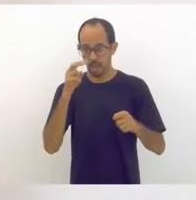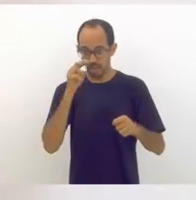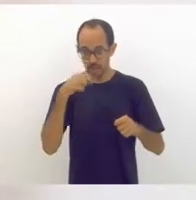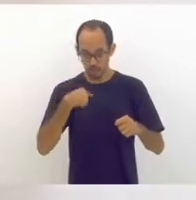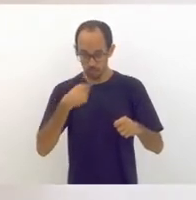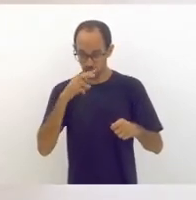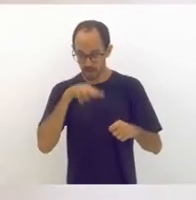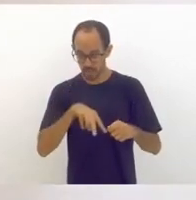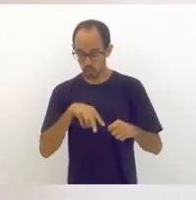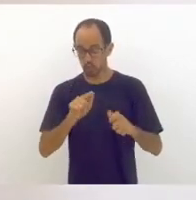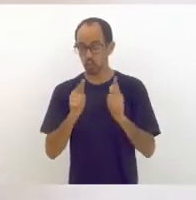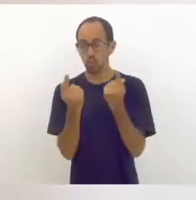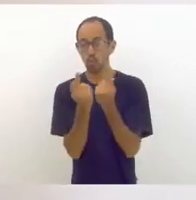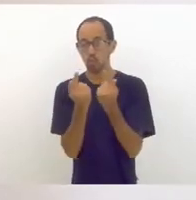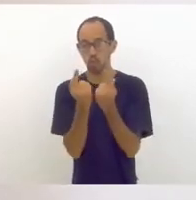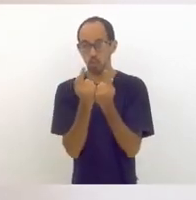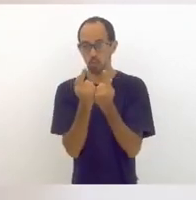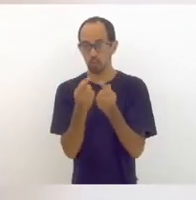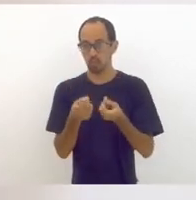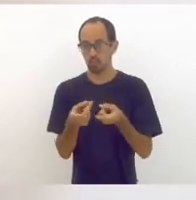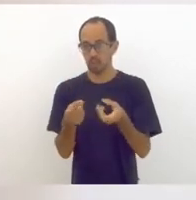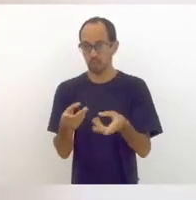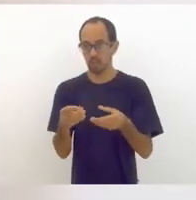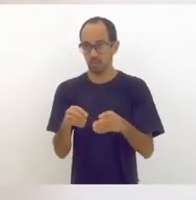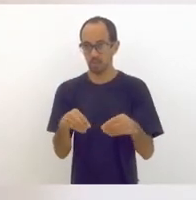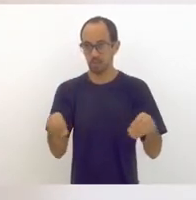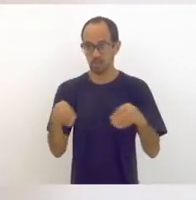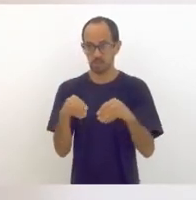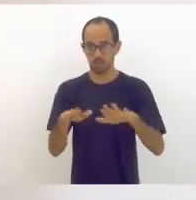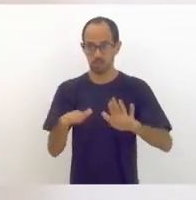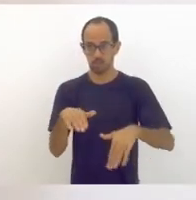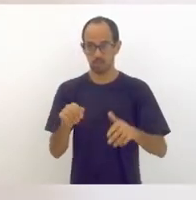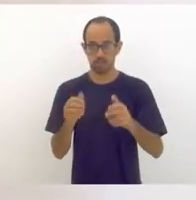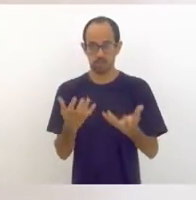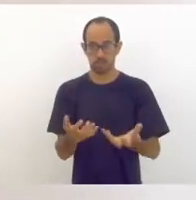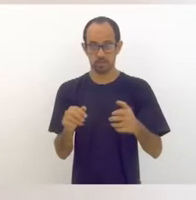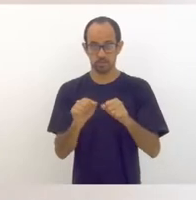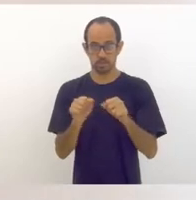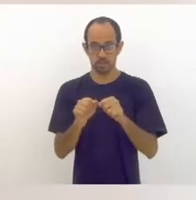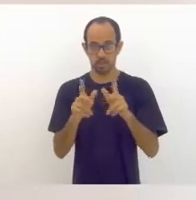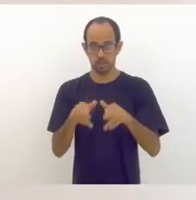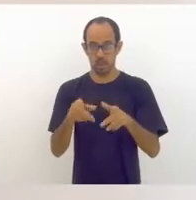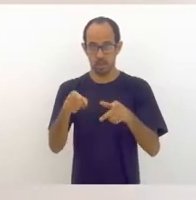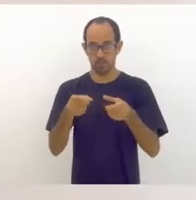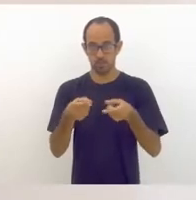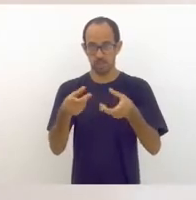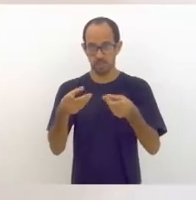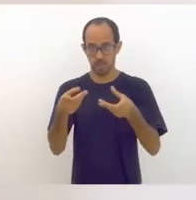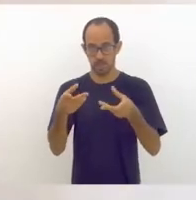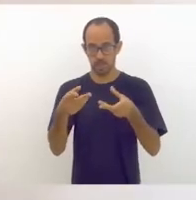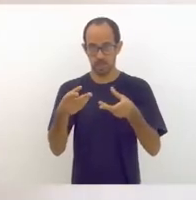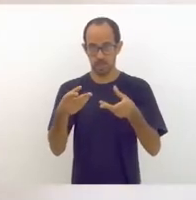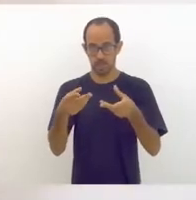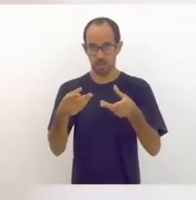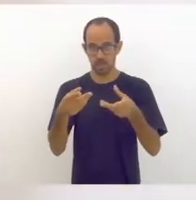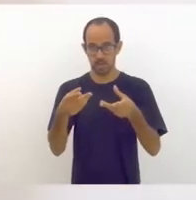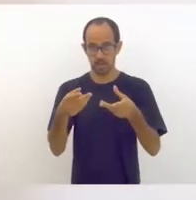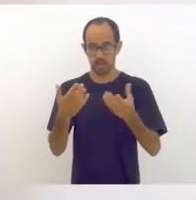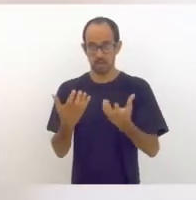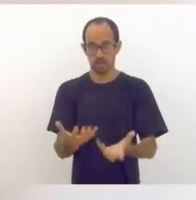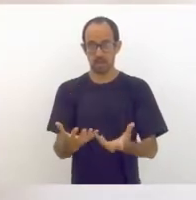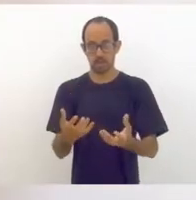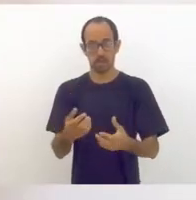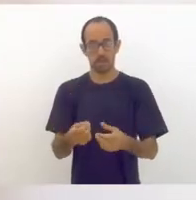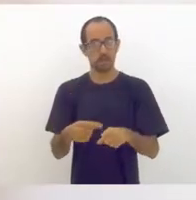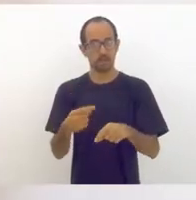isso? Estão loteando. Provavelmente estão querendo fazer a mesma coisa nessa unidade. Os prefeitos estão querendo lotear um pedacinho aqui e criar uma areazinha de lazer. E,